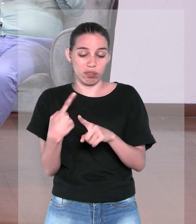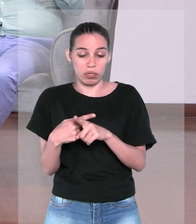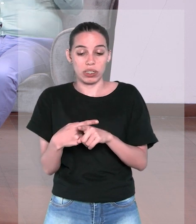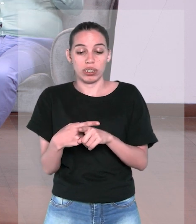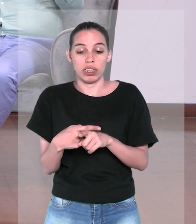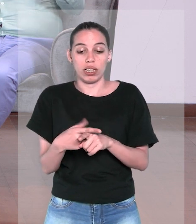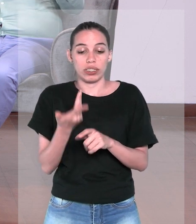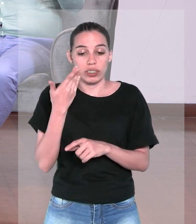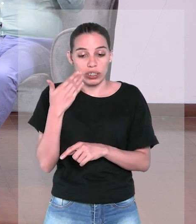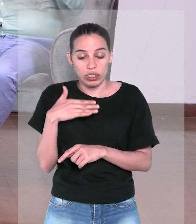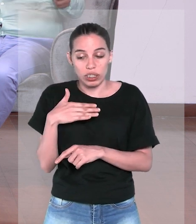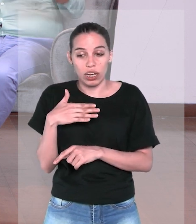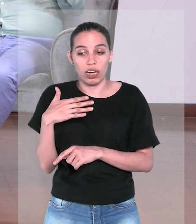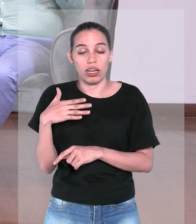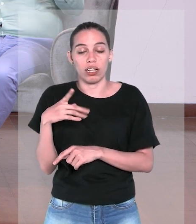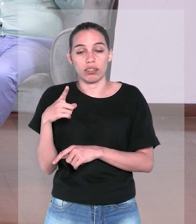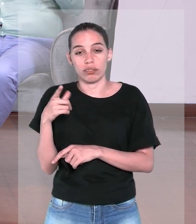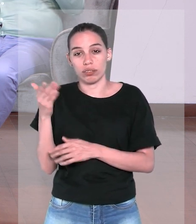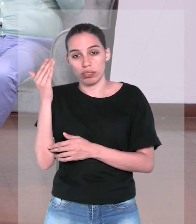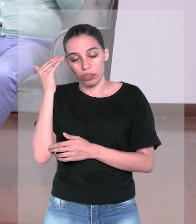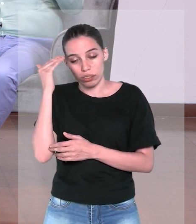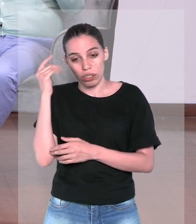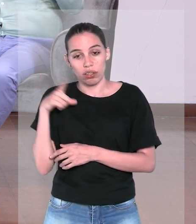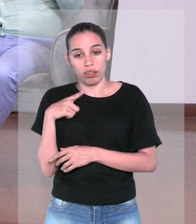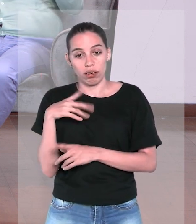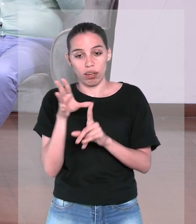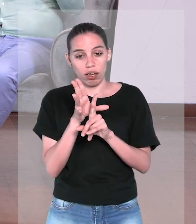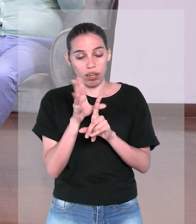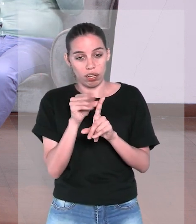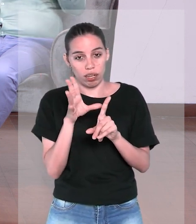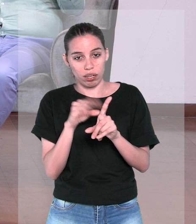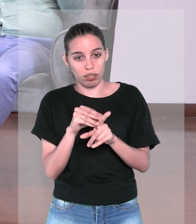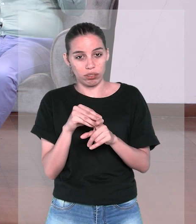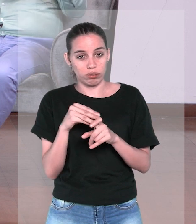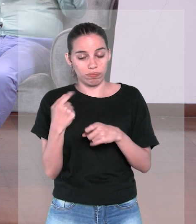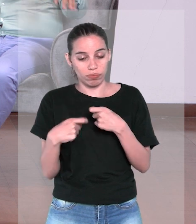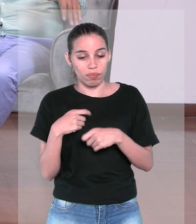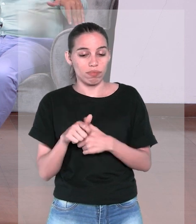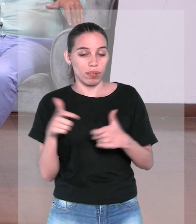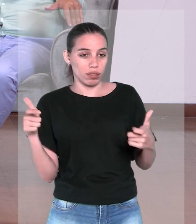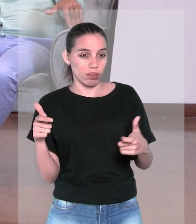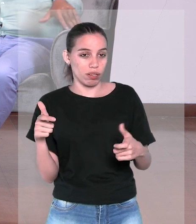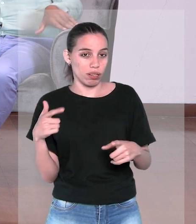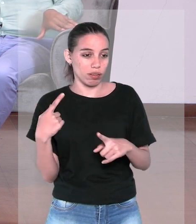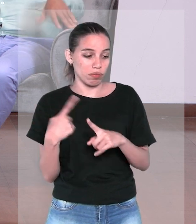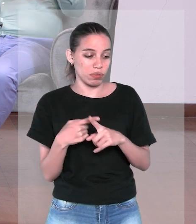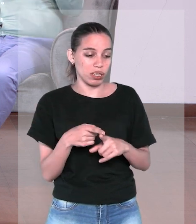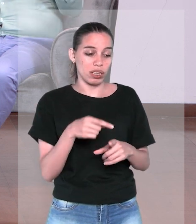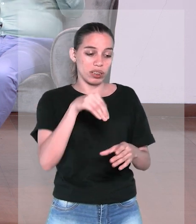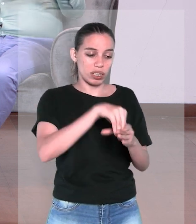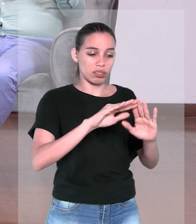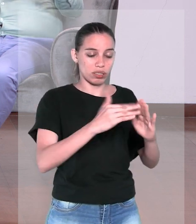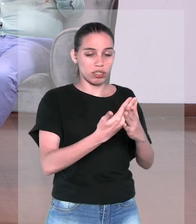que onde há escola, há uma possibilidade muito real de escuta. Então,